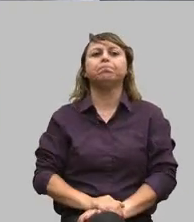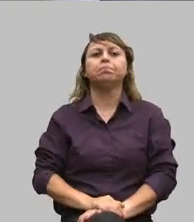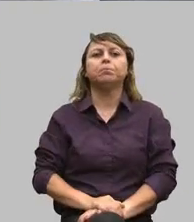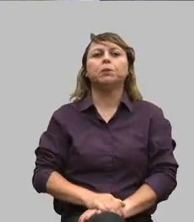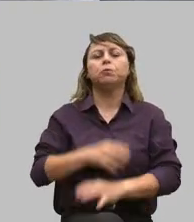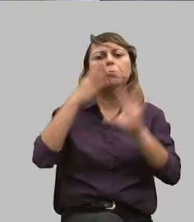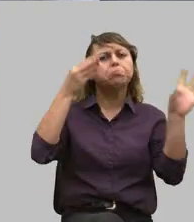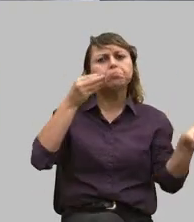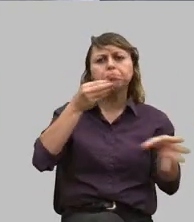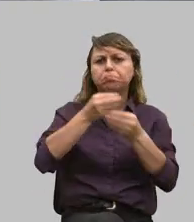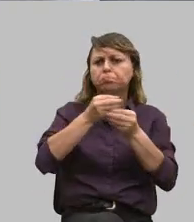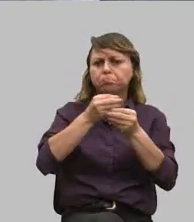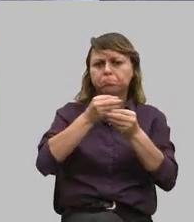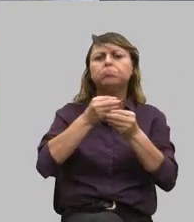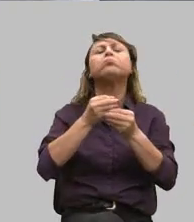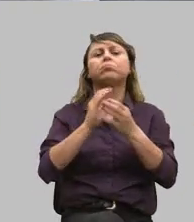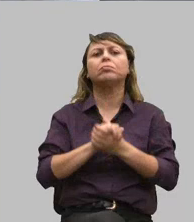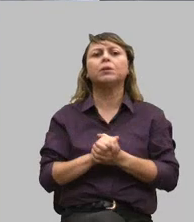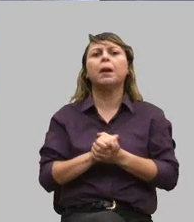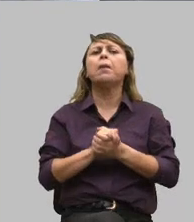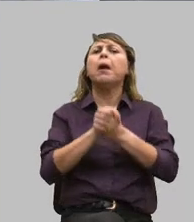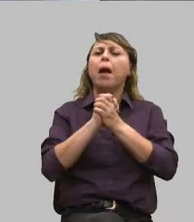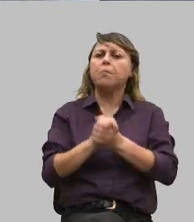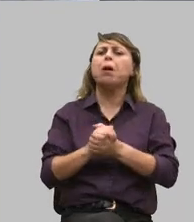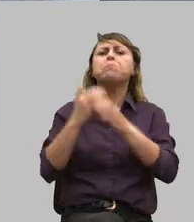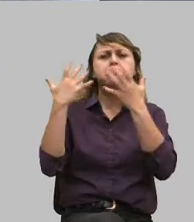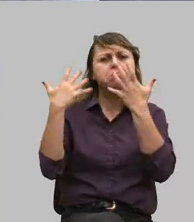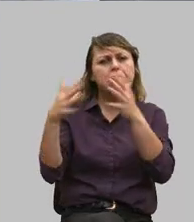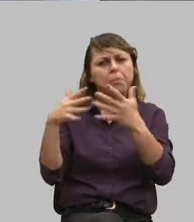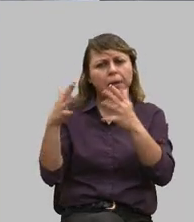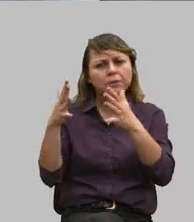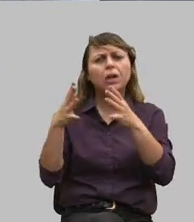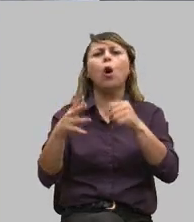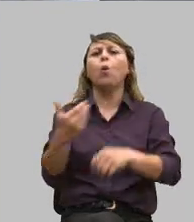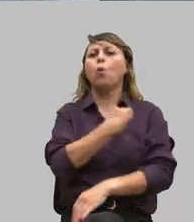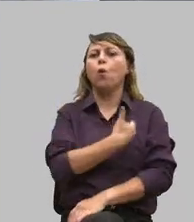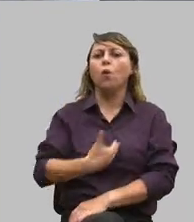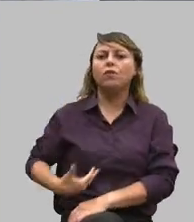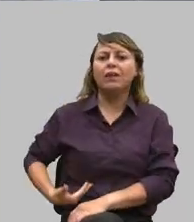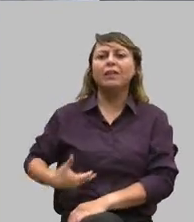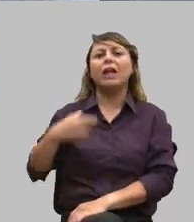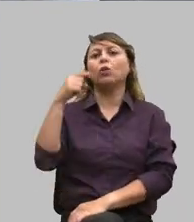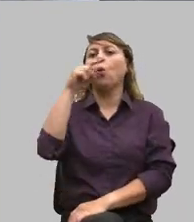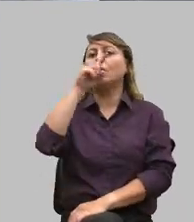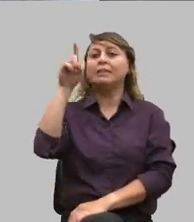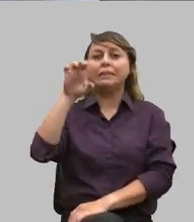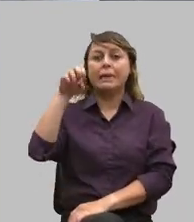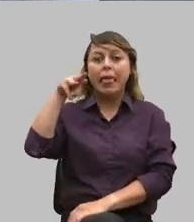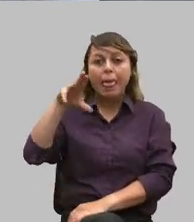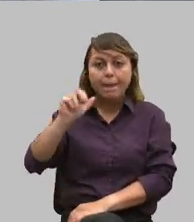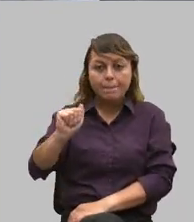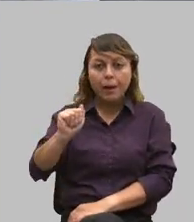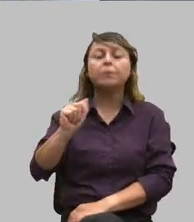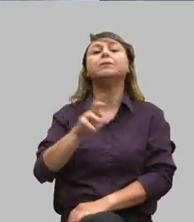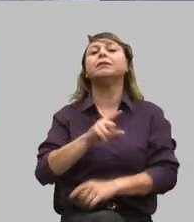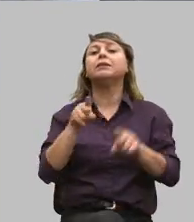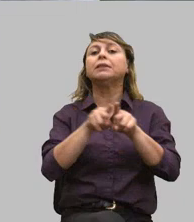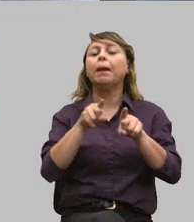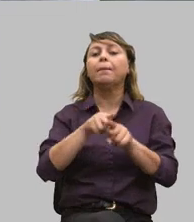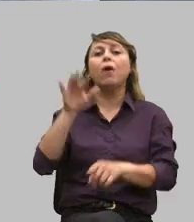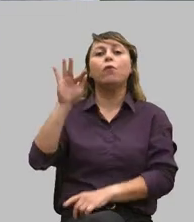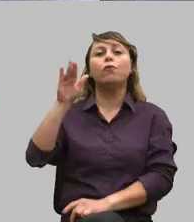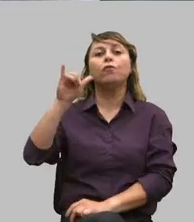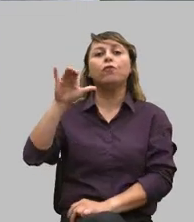que mais é parabenizar o governo do estado Governador Romeu Zeno secretário Igor e e o Fábio por